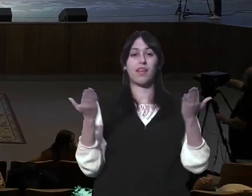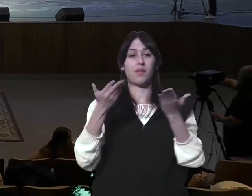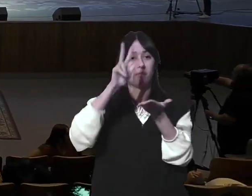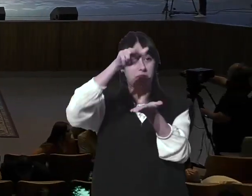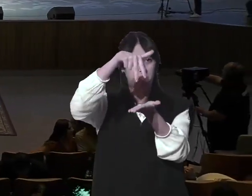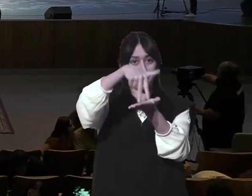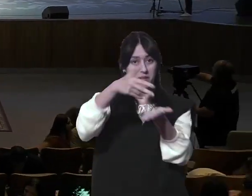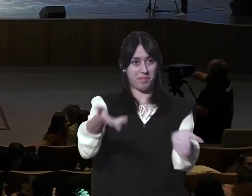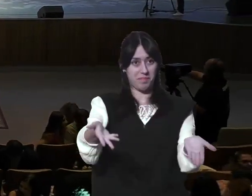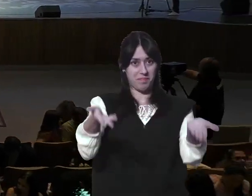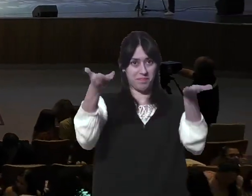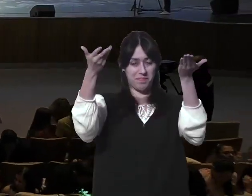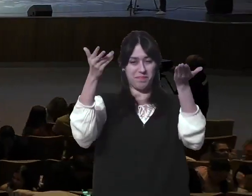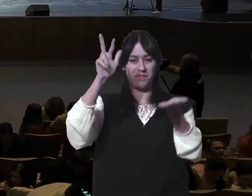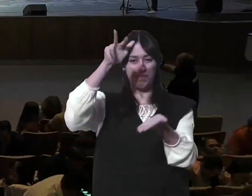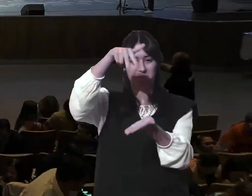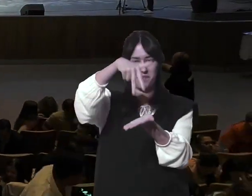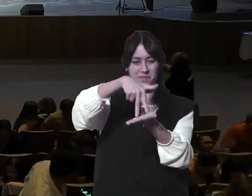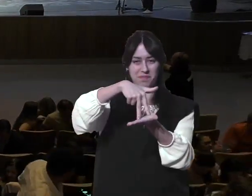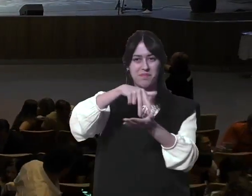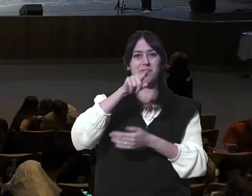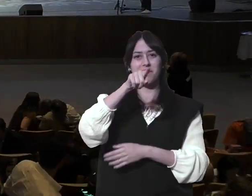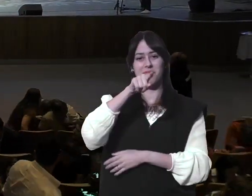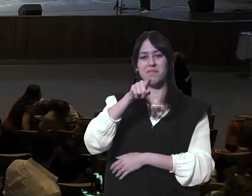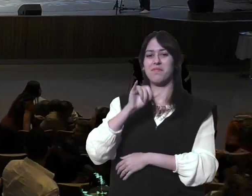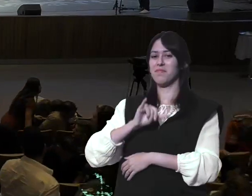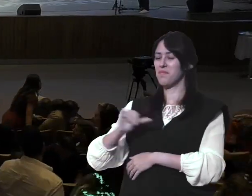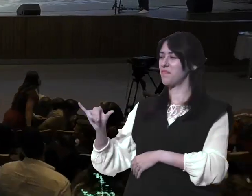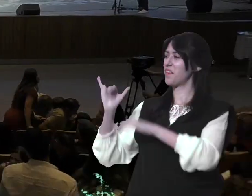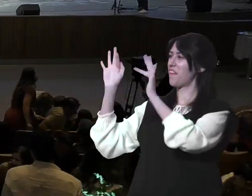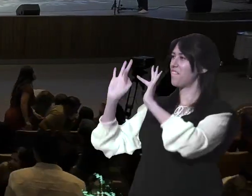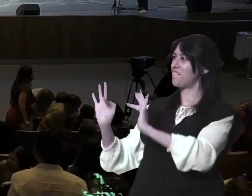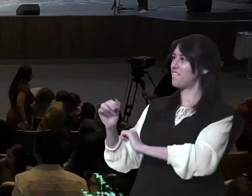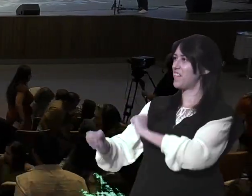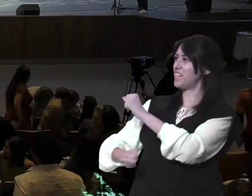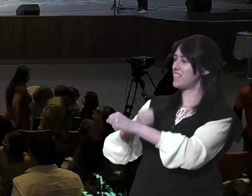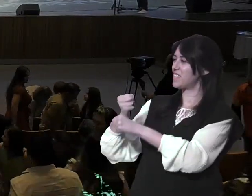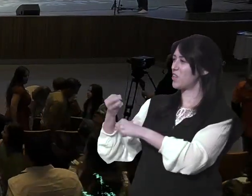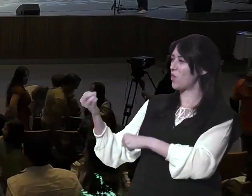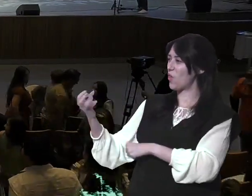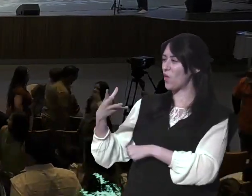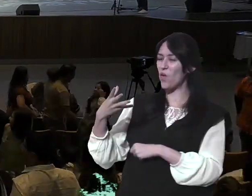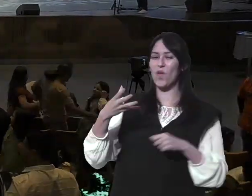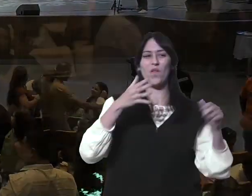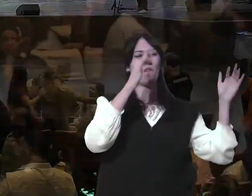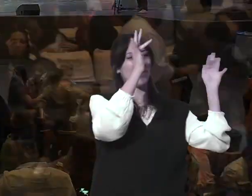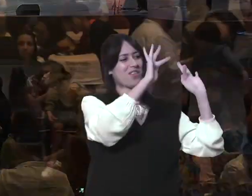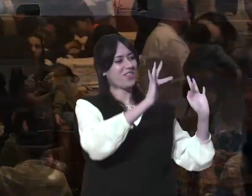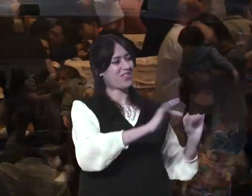pé. Se deseja um feliz ano novo para quem está perto de você aí.